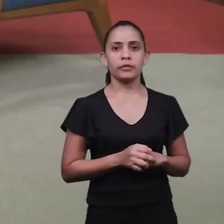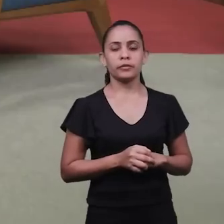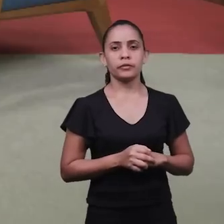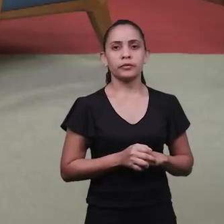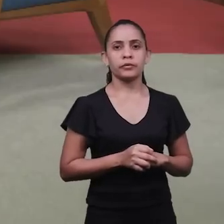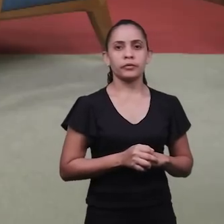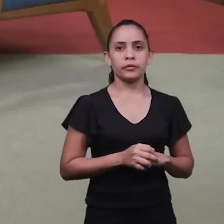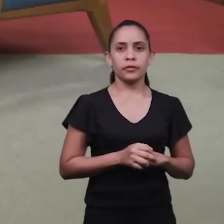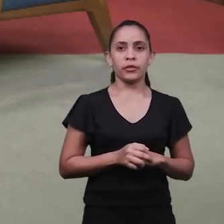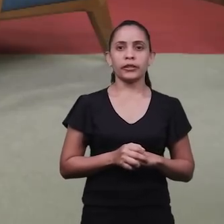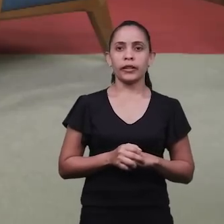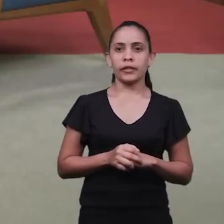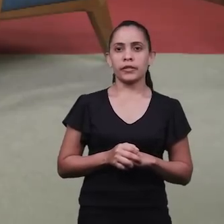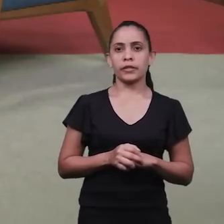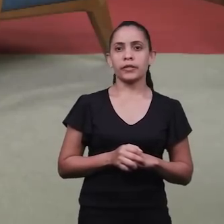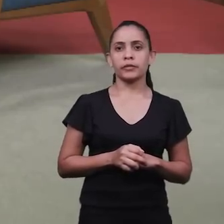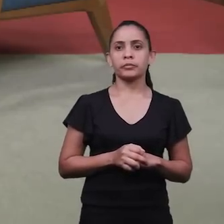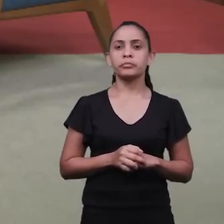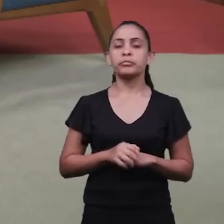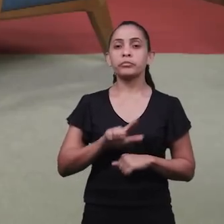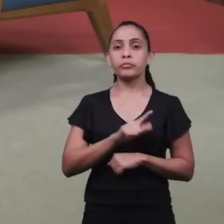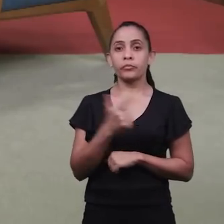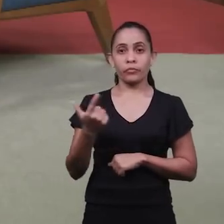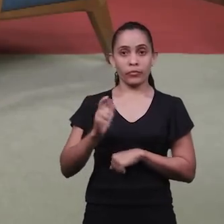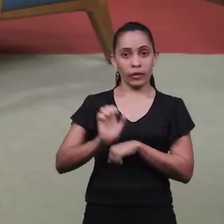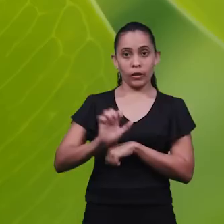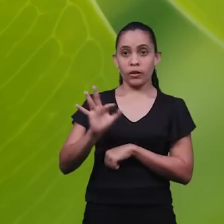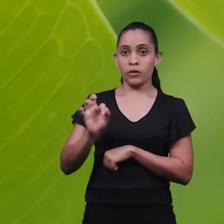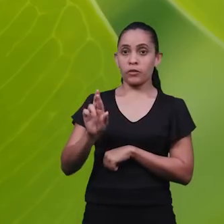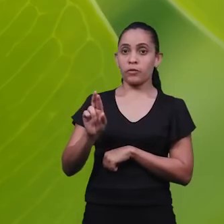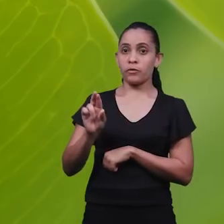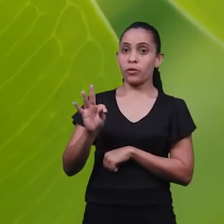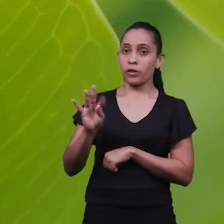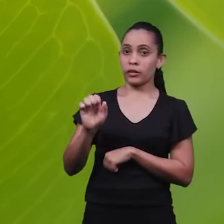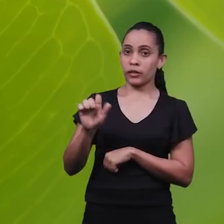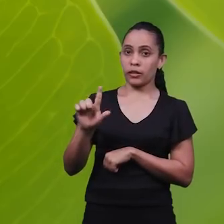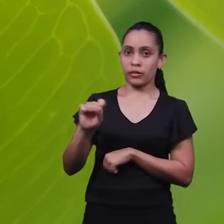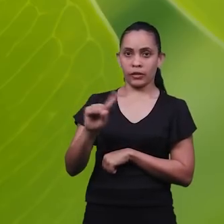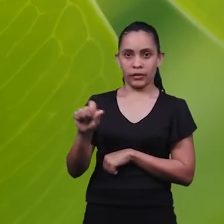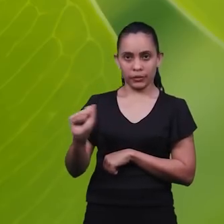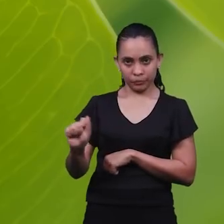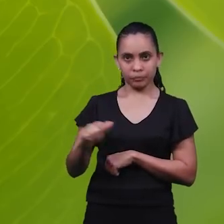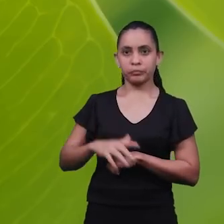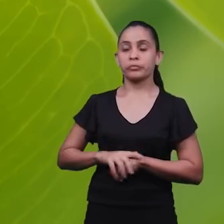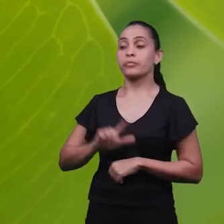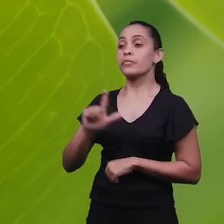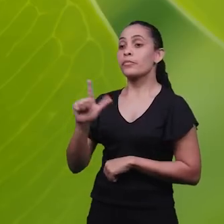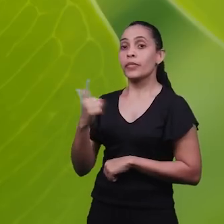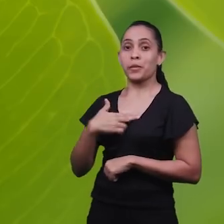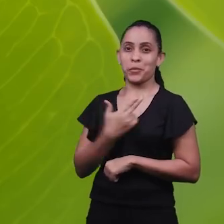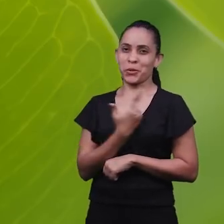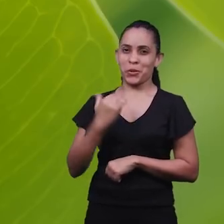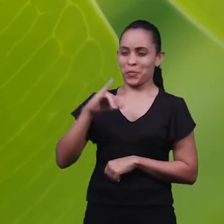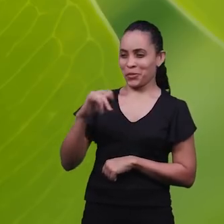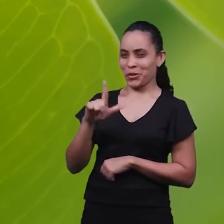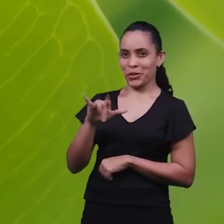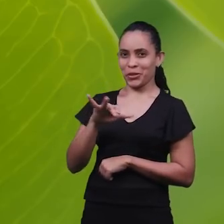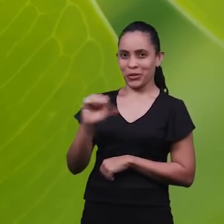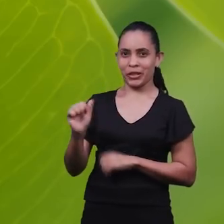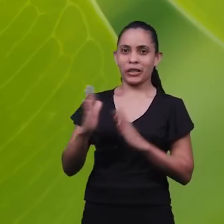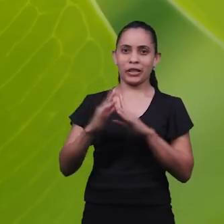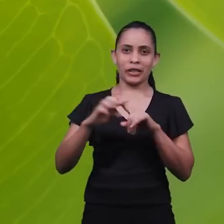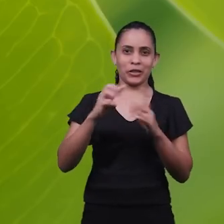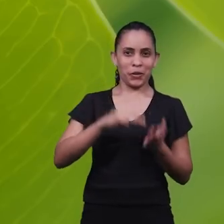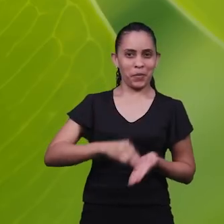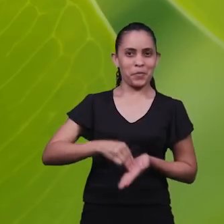Cordeiro e Elane, irmãs que nos mandaram o vídeo, assista aí. Paz do Senhor Jesus. Me chamo Júlia de Oliveira Cordeiro, sou da Igreja